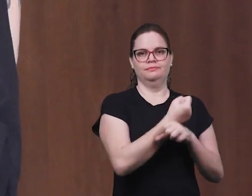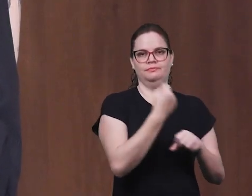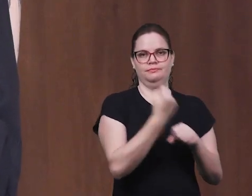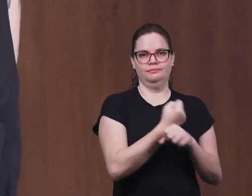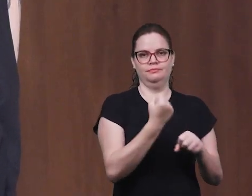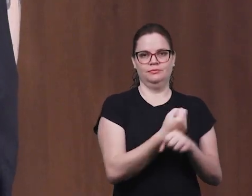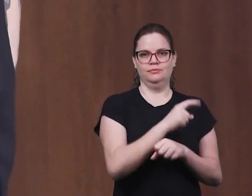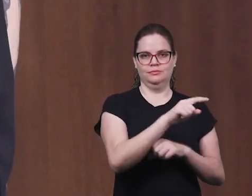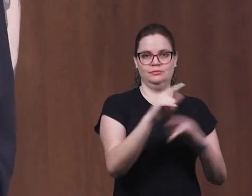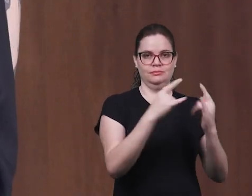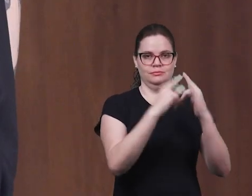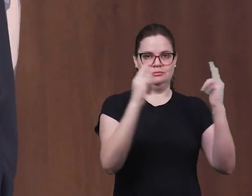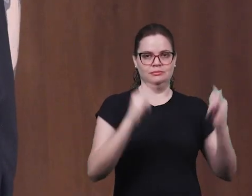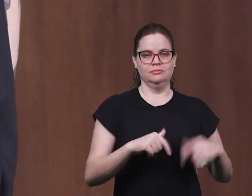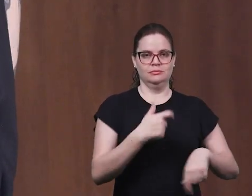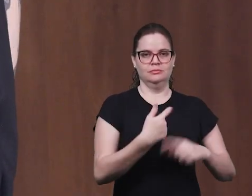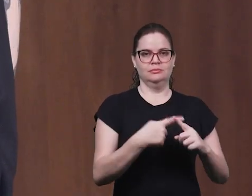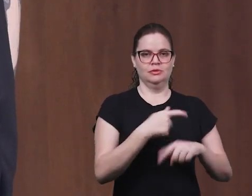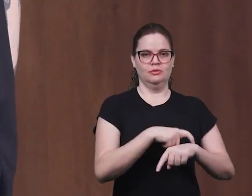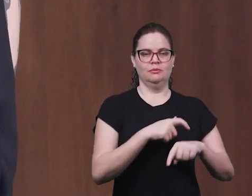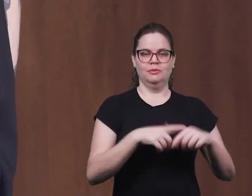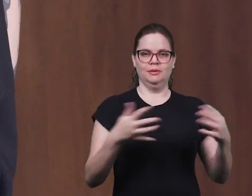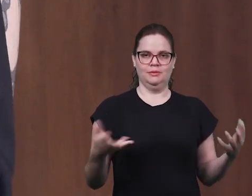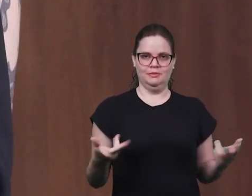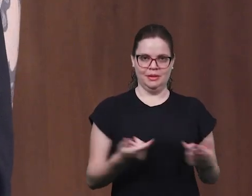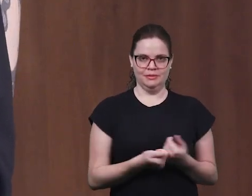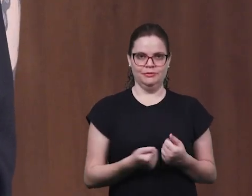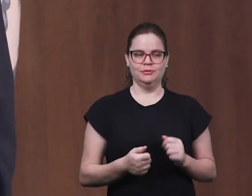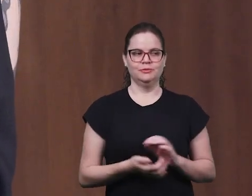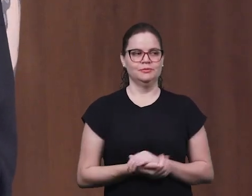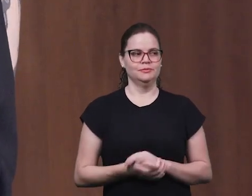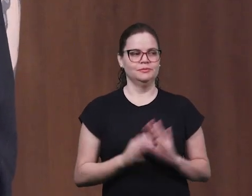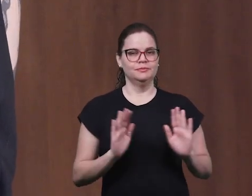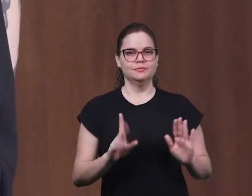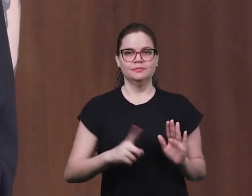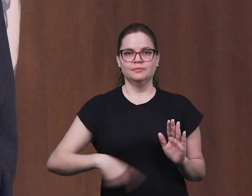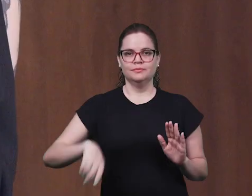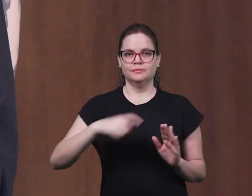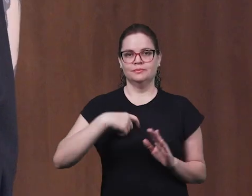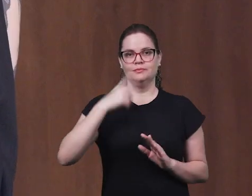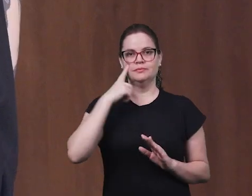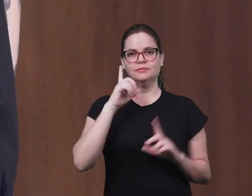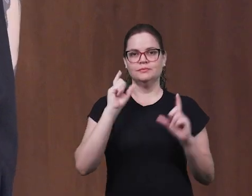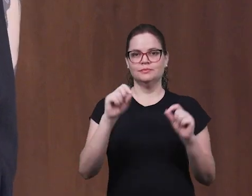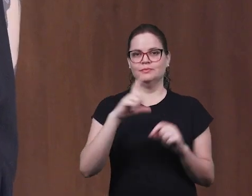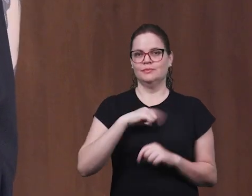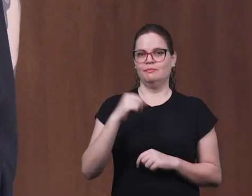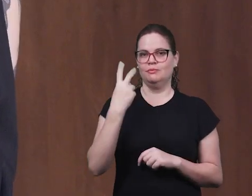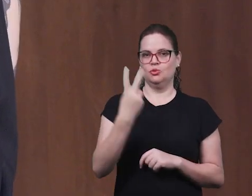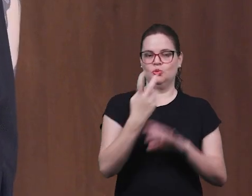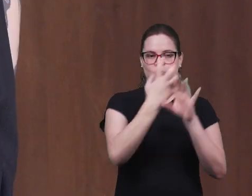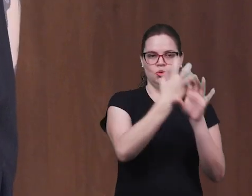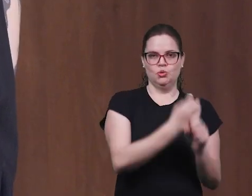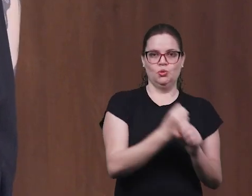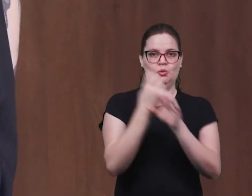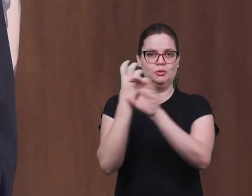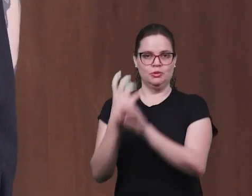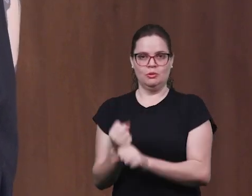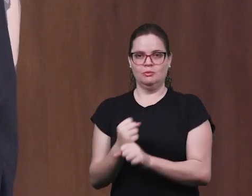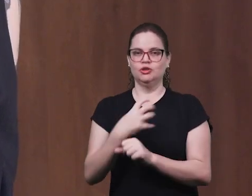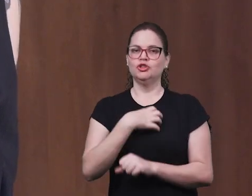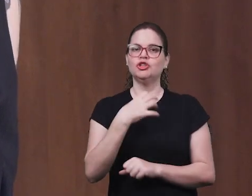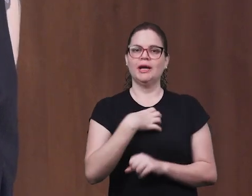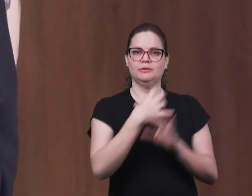sua consagração, que foi um momento maravilhoso. Então, nós temos essas duas contagens, já